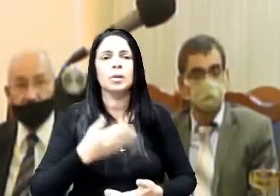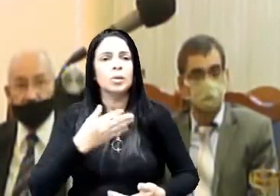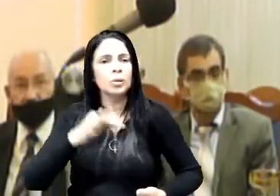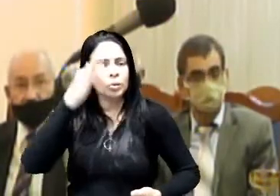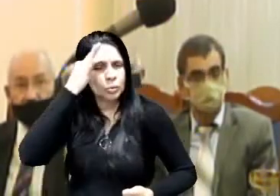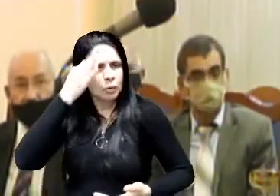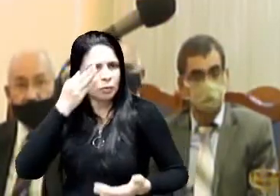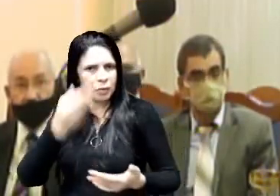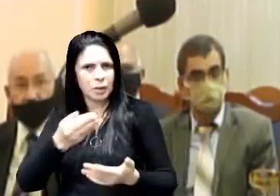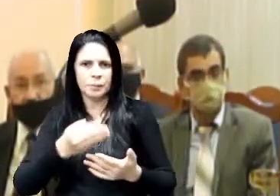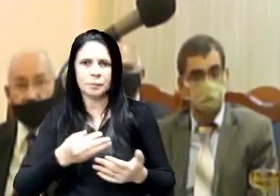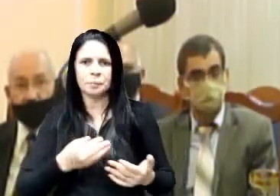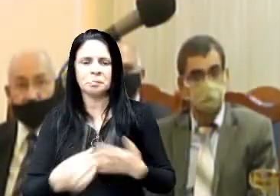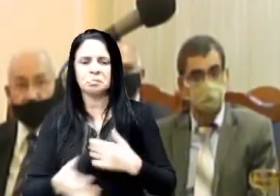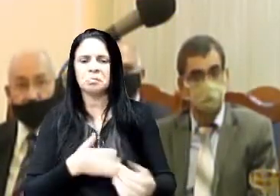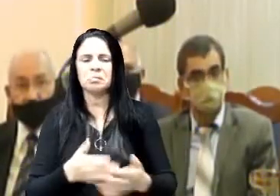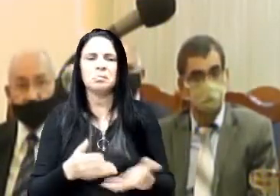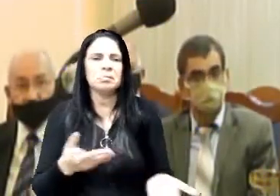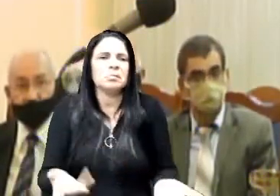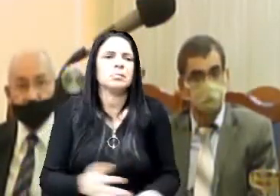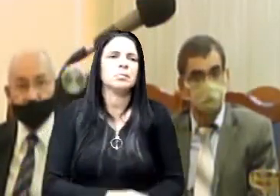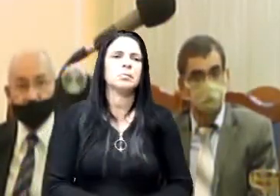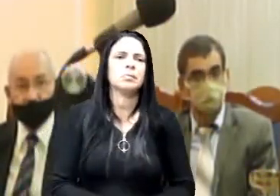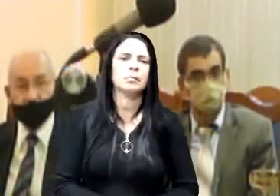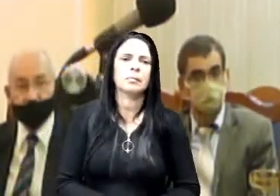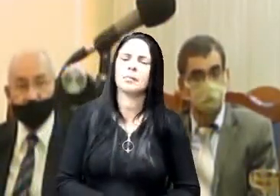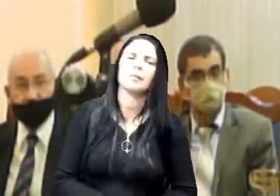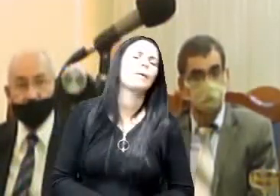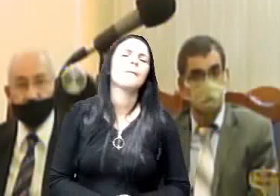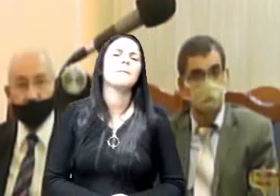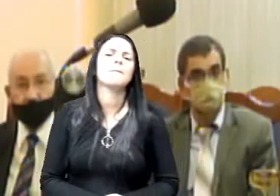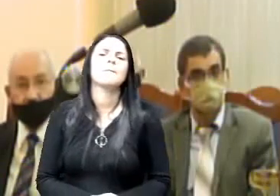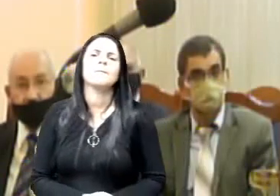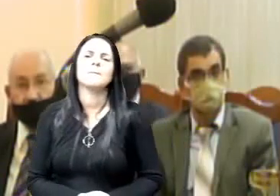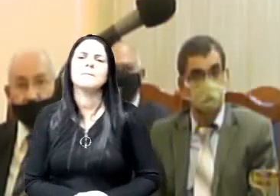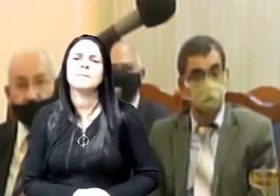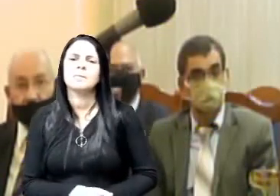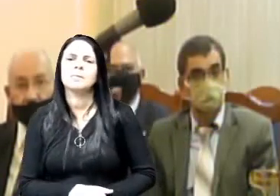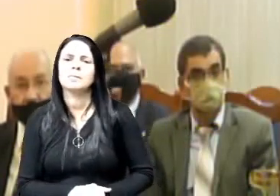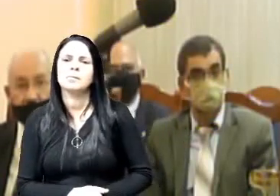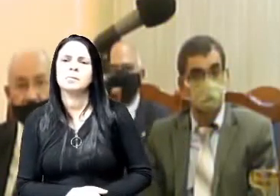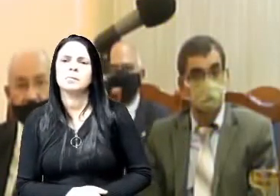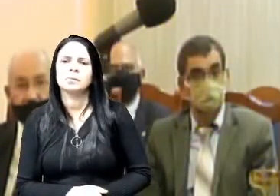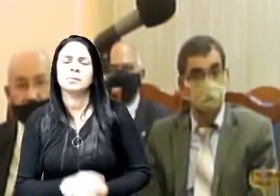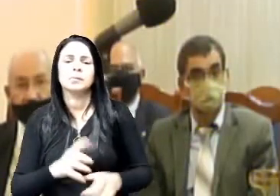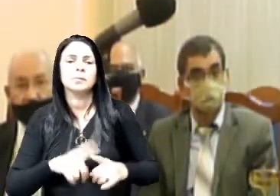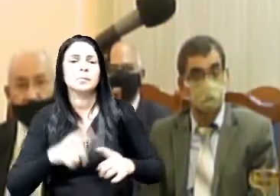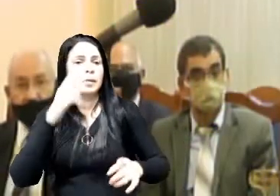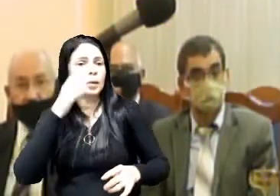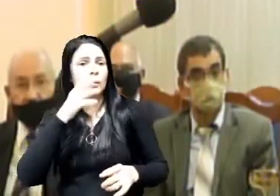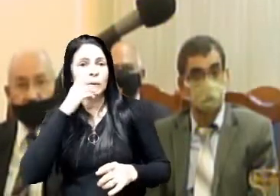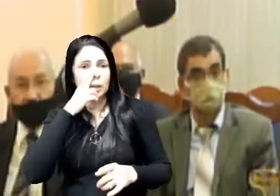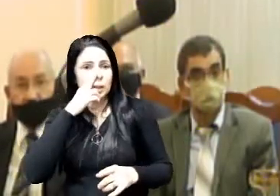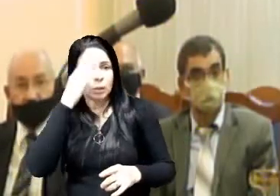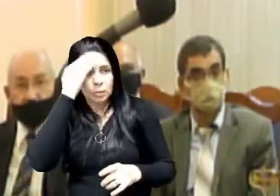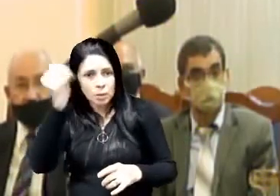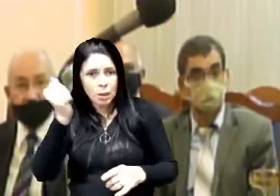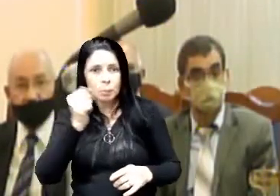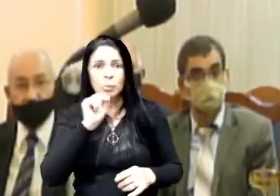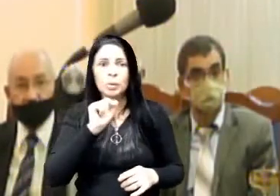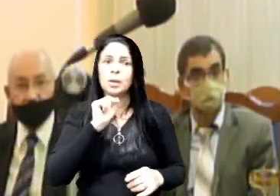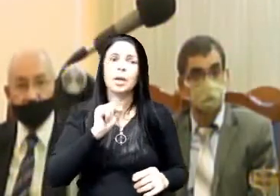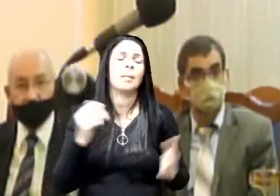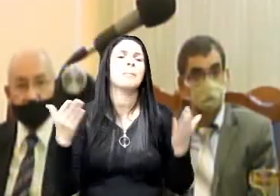nada. Ele se dizia por qualquer coisa, deixa a igreja por qualquer coisa, porque ele não sabe ainda o que é prova. Mas